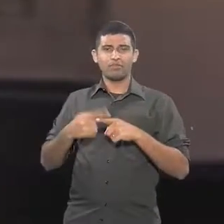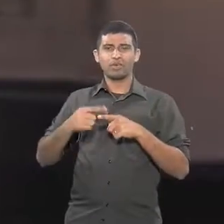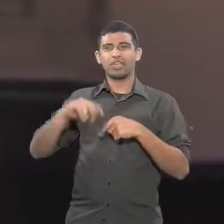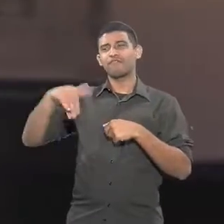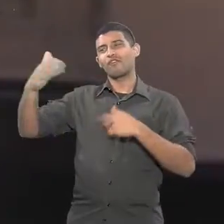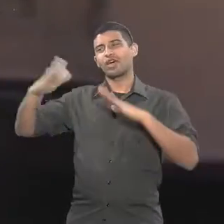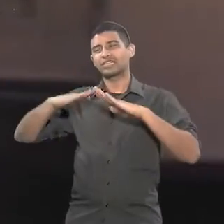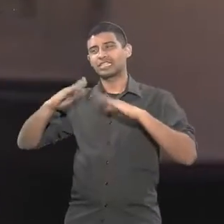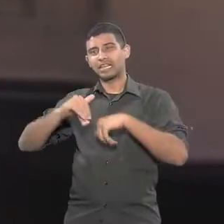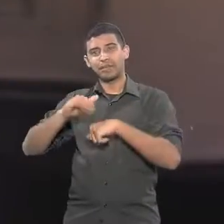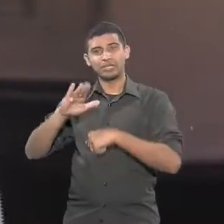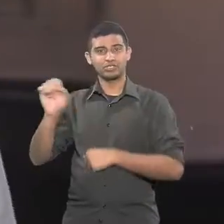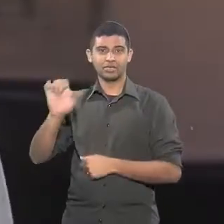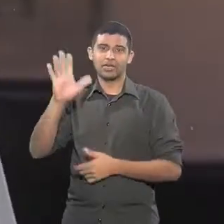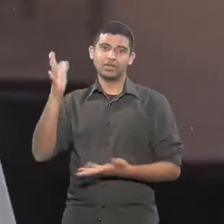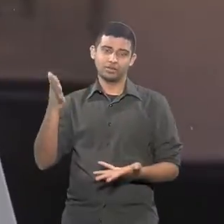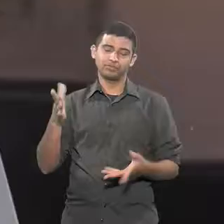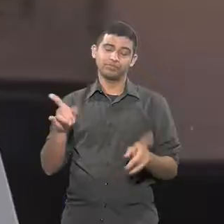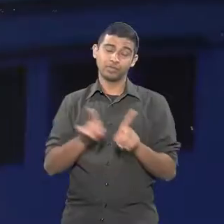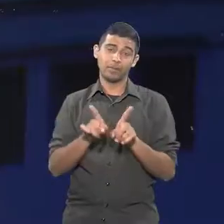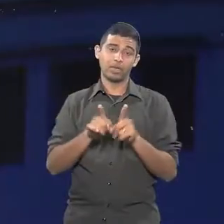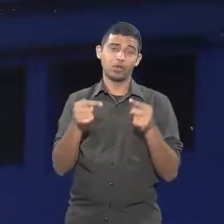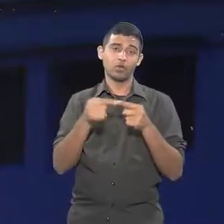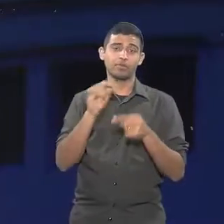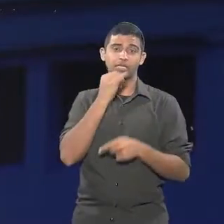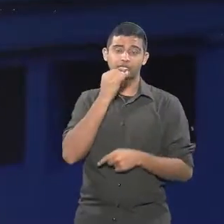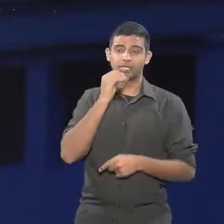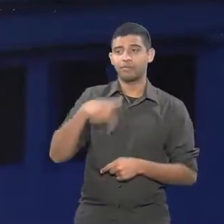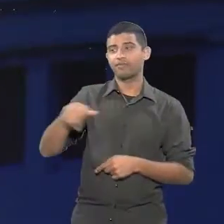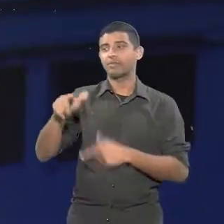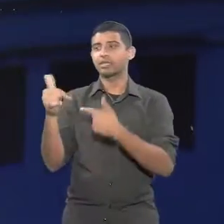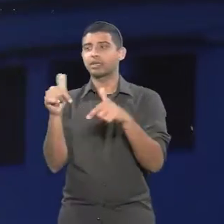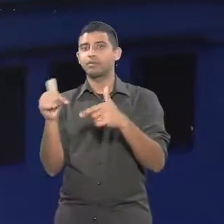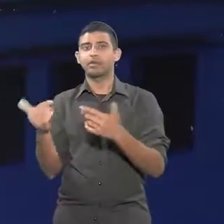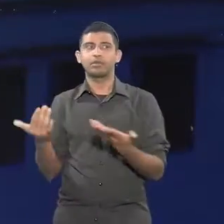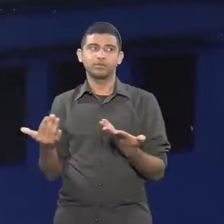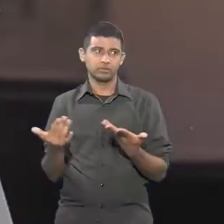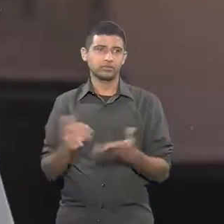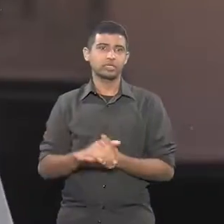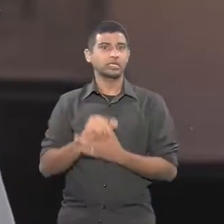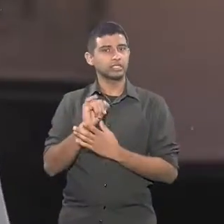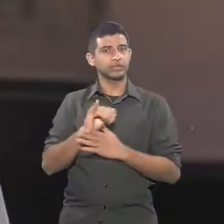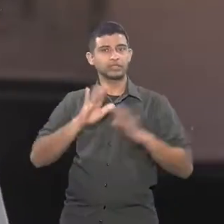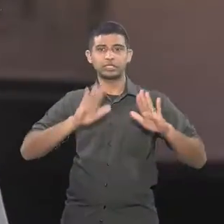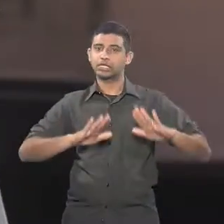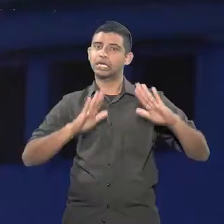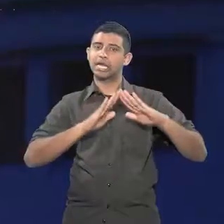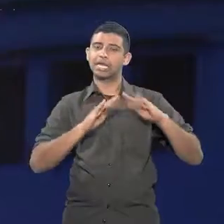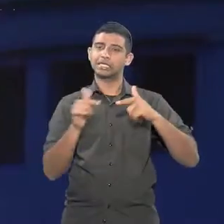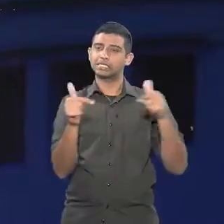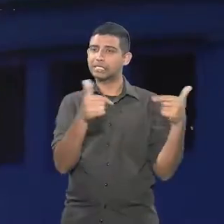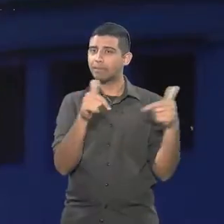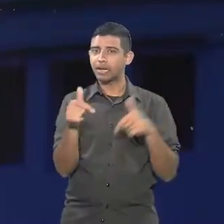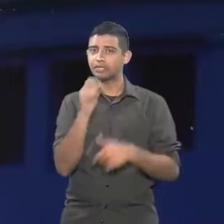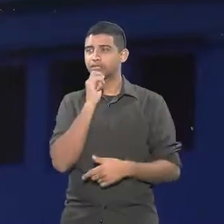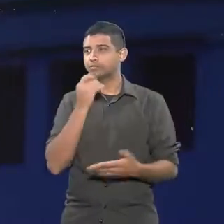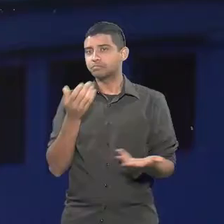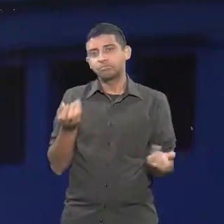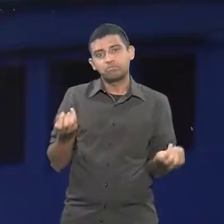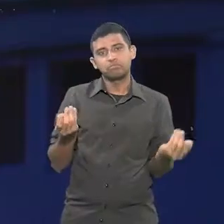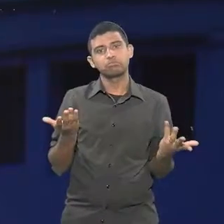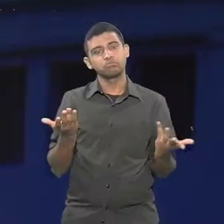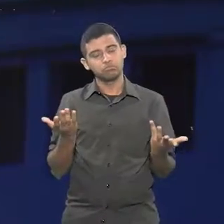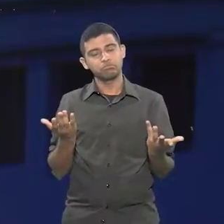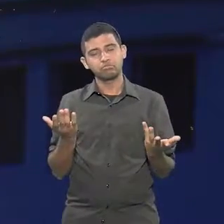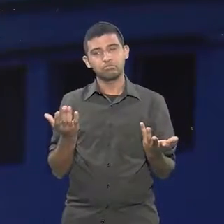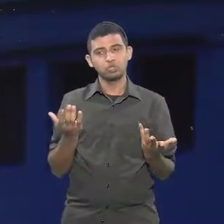pode ser mais cara, né? E ela está muito associada ao você sair para trabalhar, né? Exato. Se você está em casa, por exato. algum motivo,